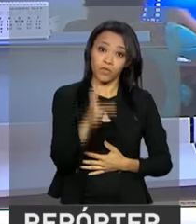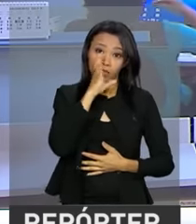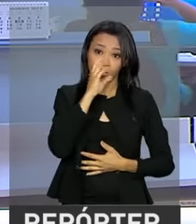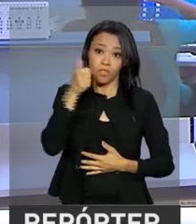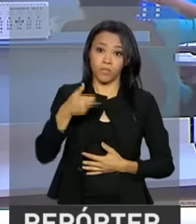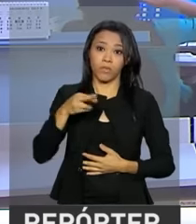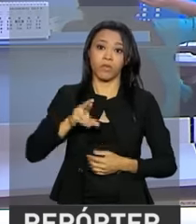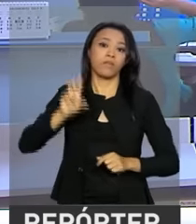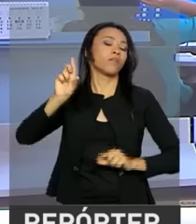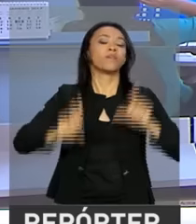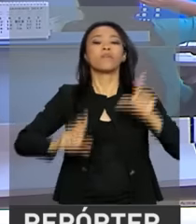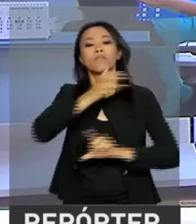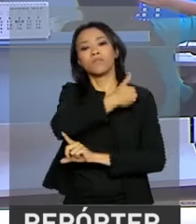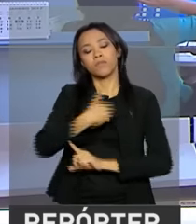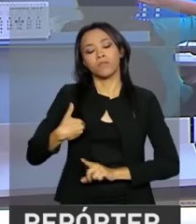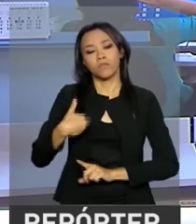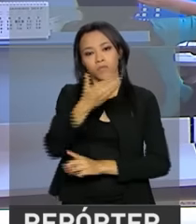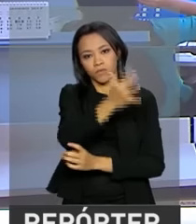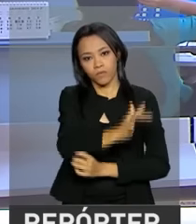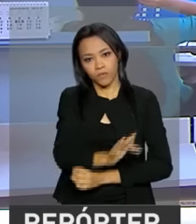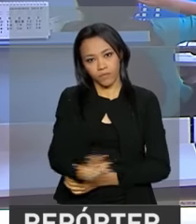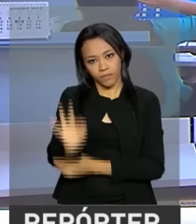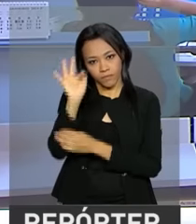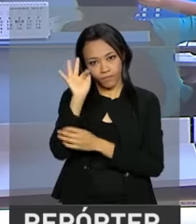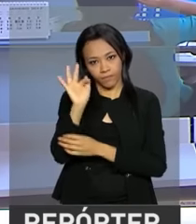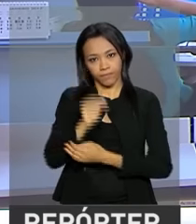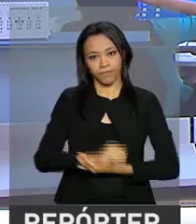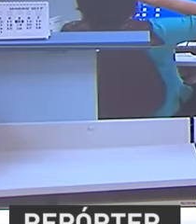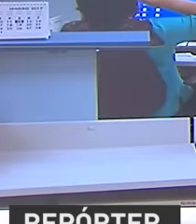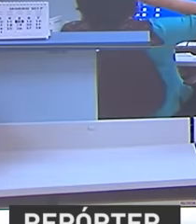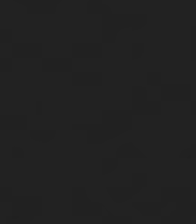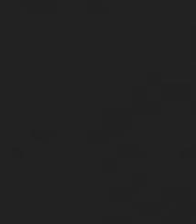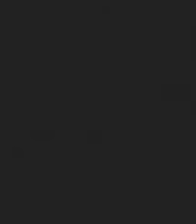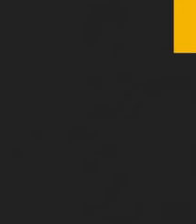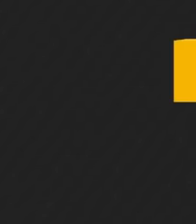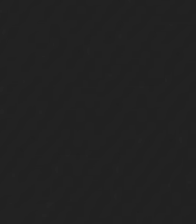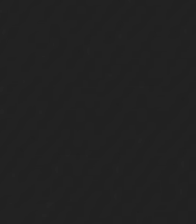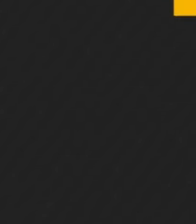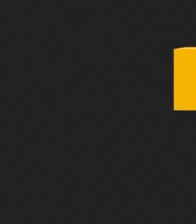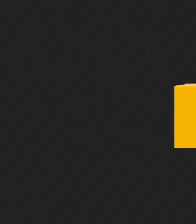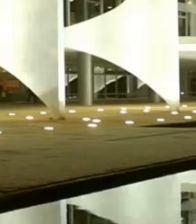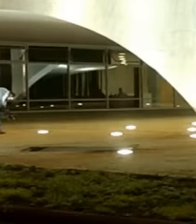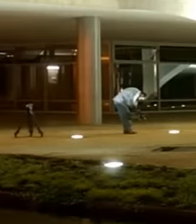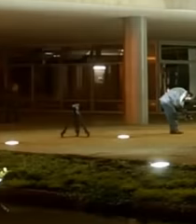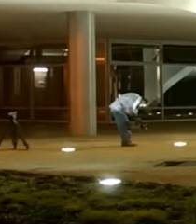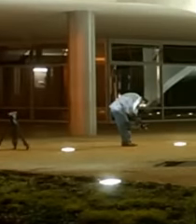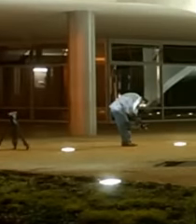com a gente aqui na TV NBR, a TV do Governo Federal.